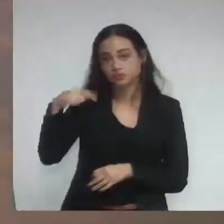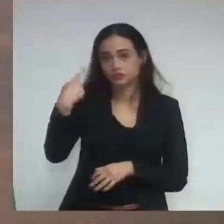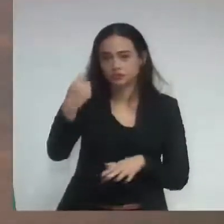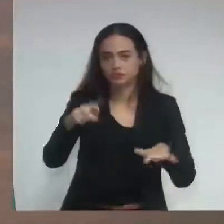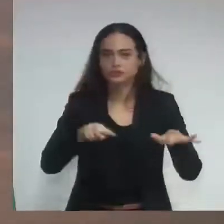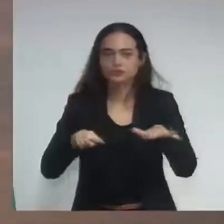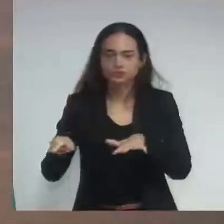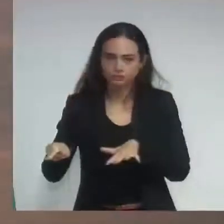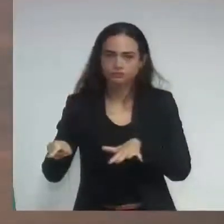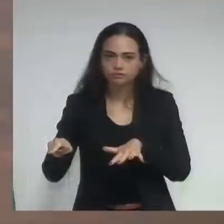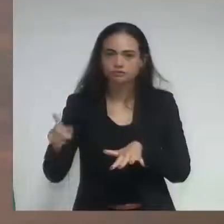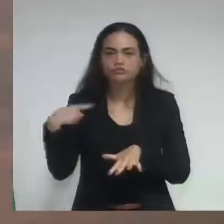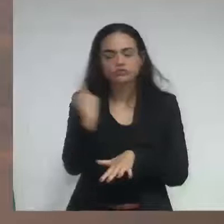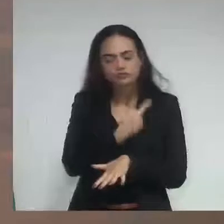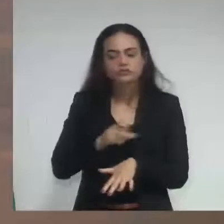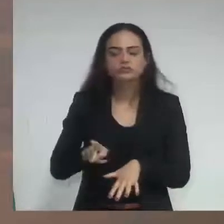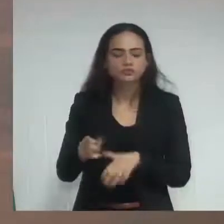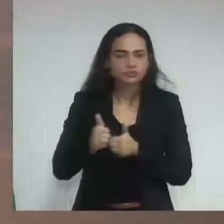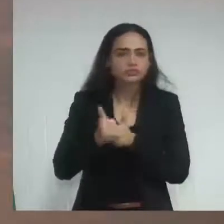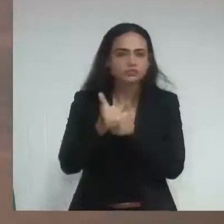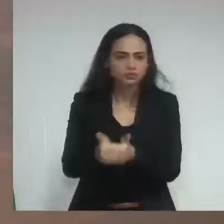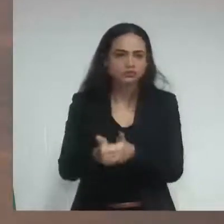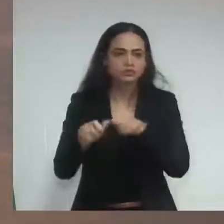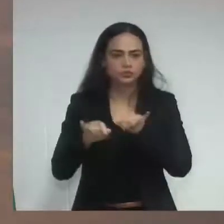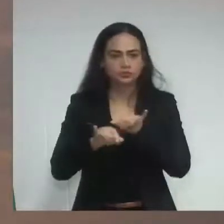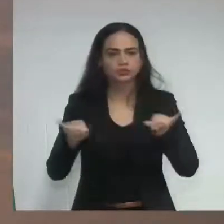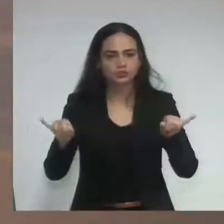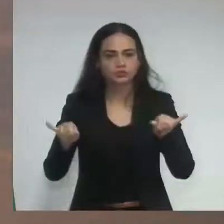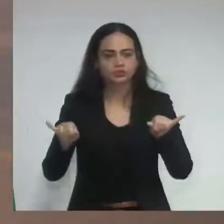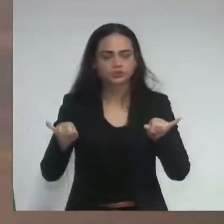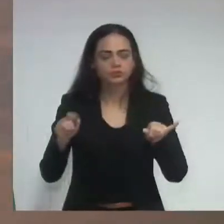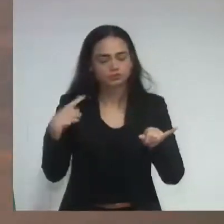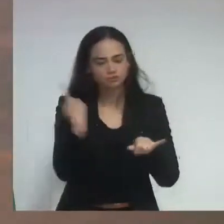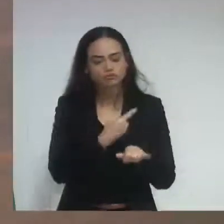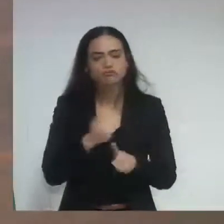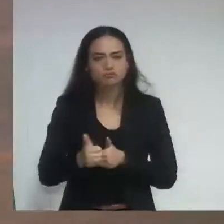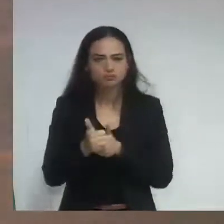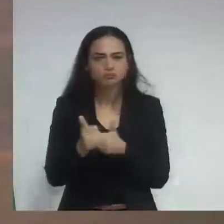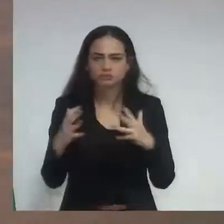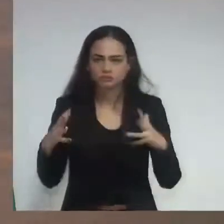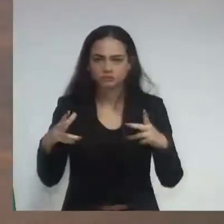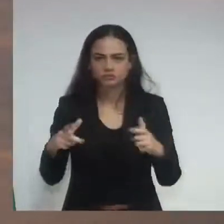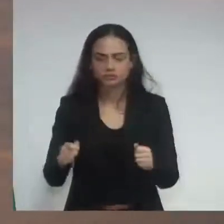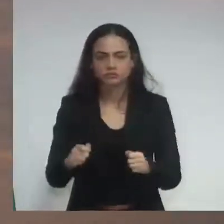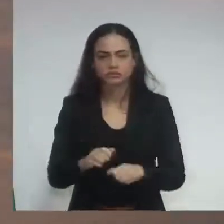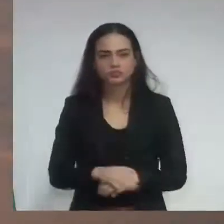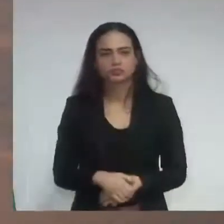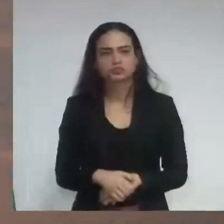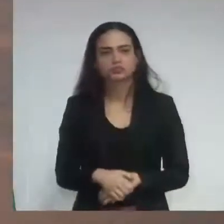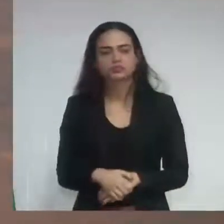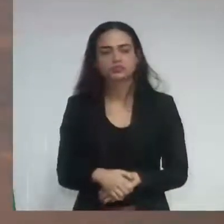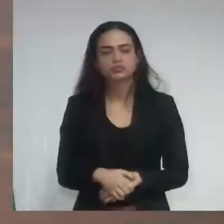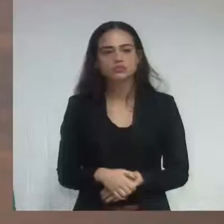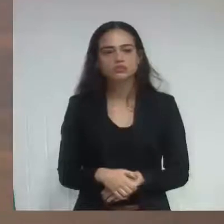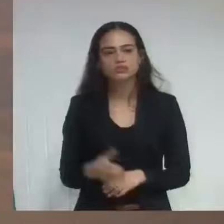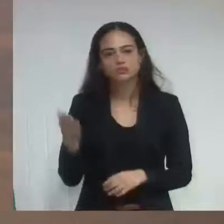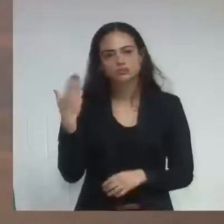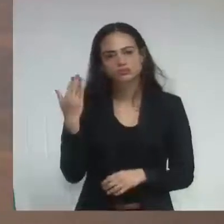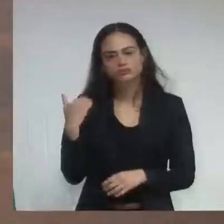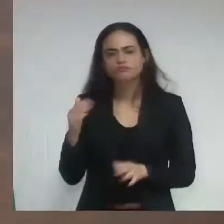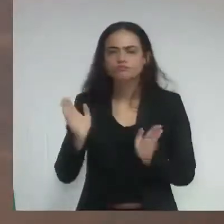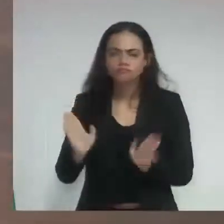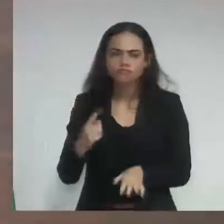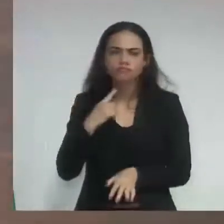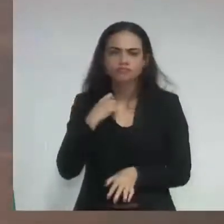vem. Estamos acompanhando, só para registrar essa questão. Eu já devia ter comentado, porque era o